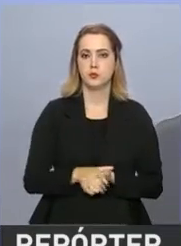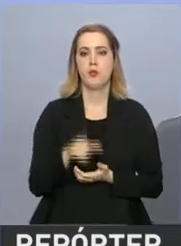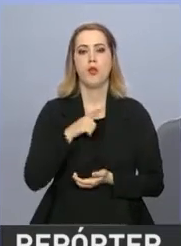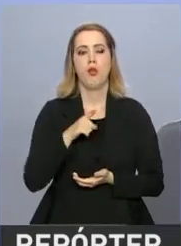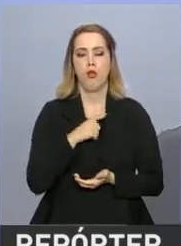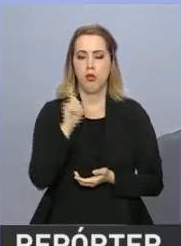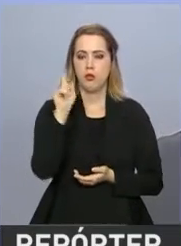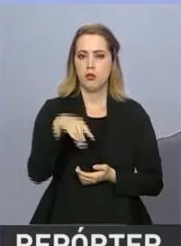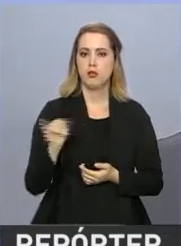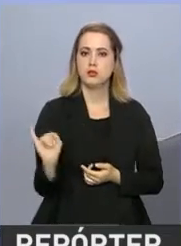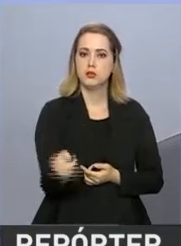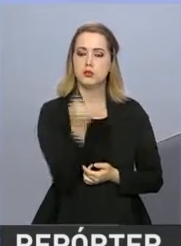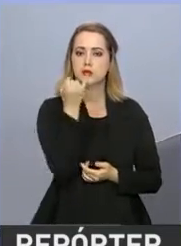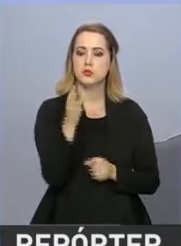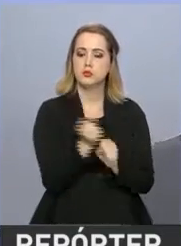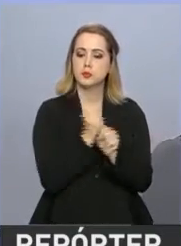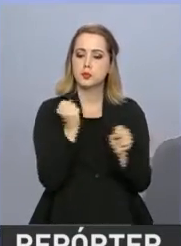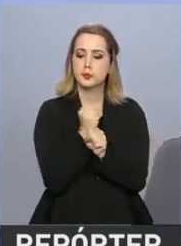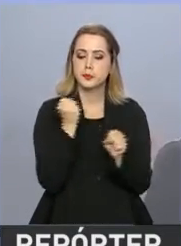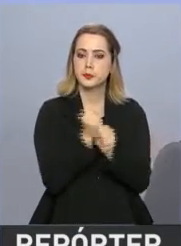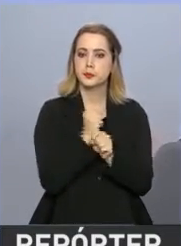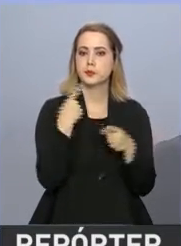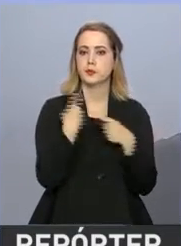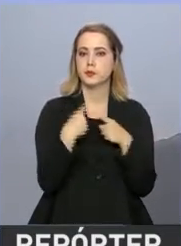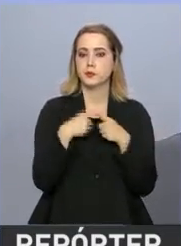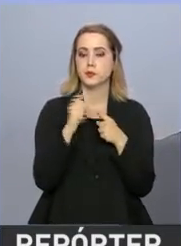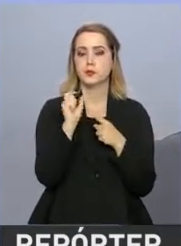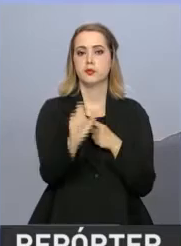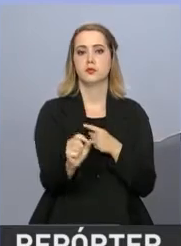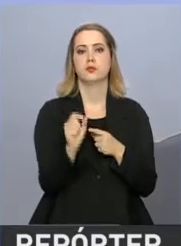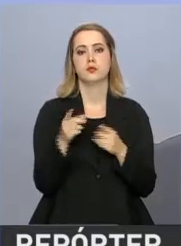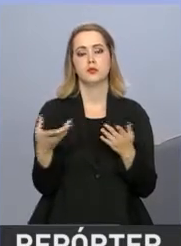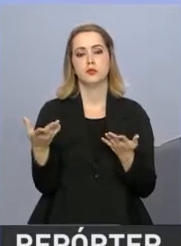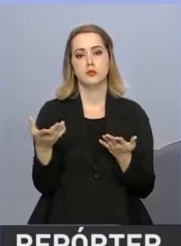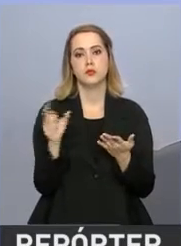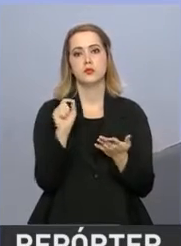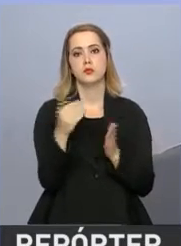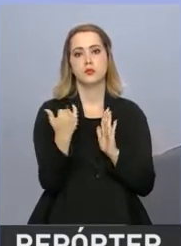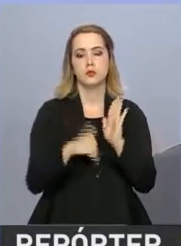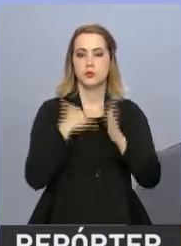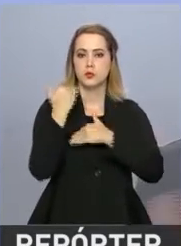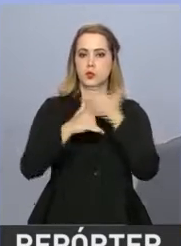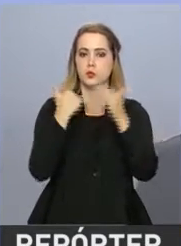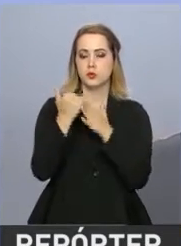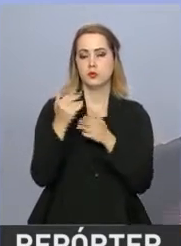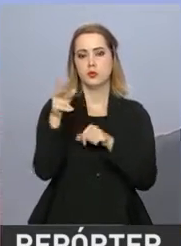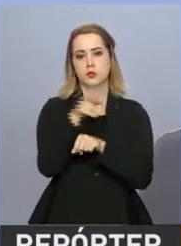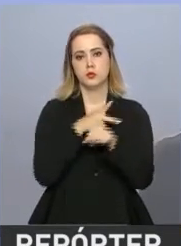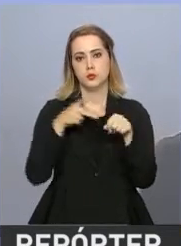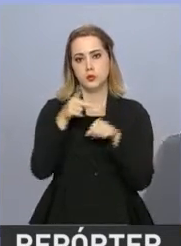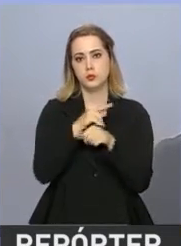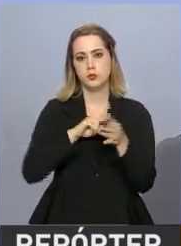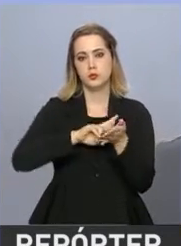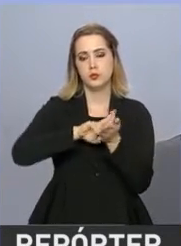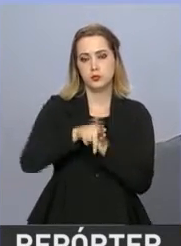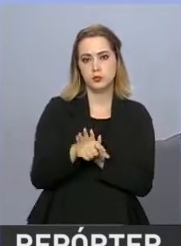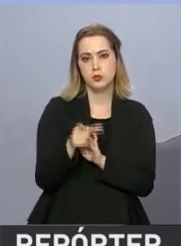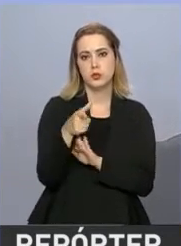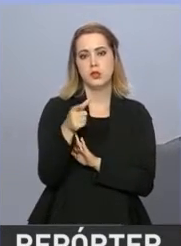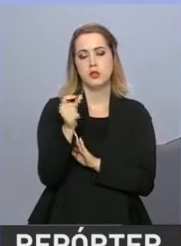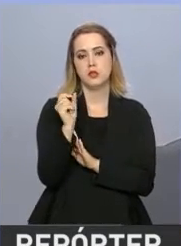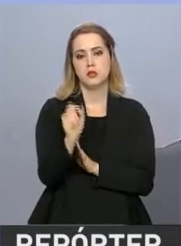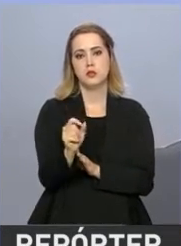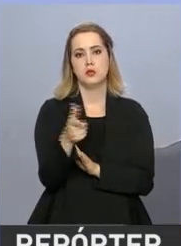investimento futuro mas não são muito grandes autores porque o crescimento do país e muitas décadas sem